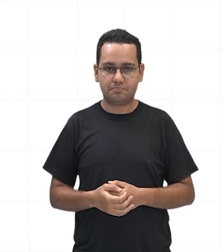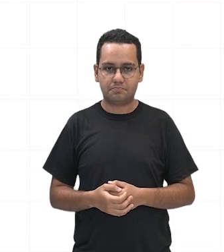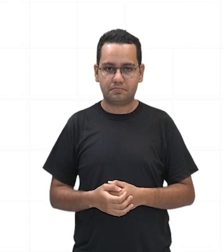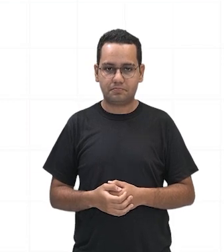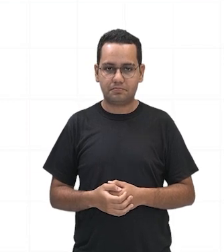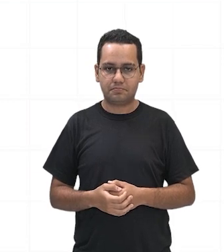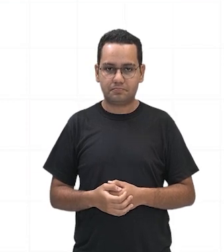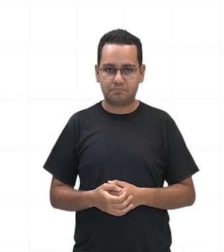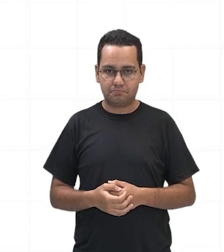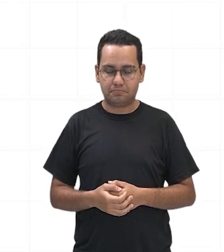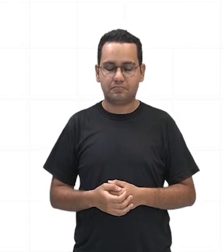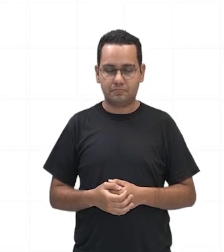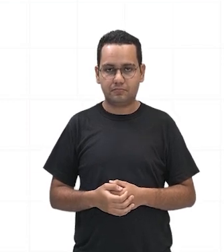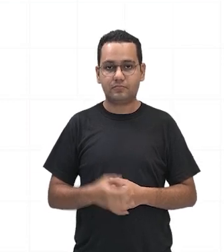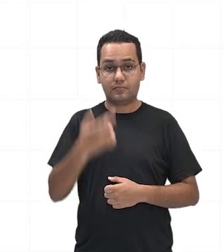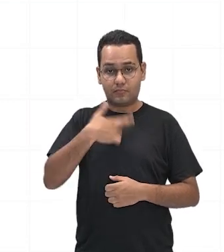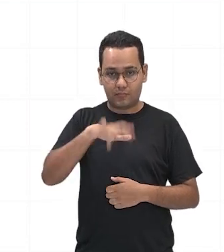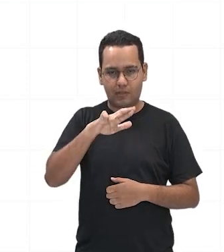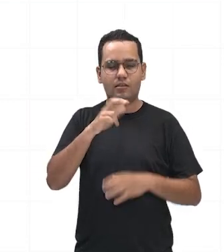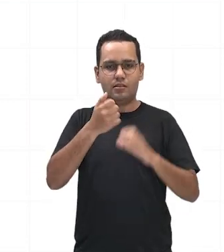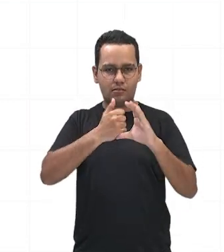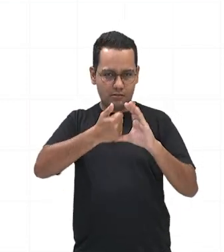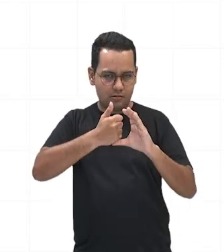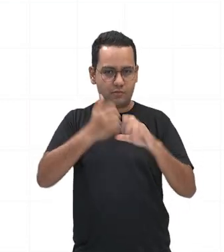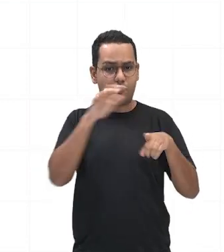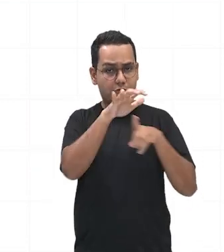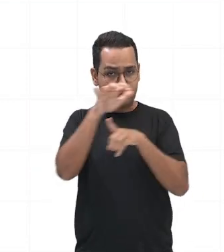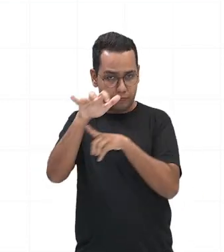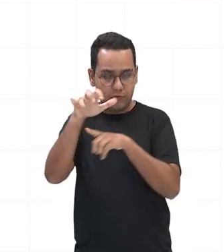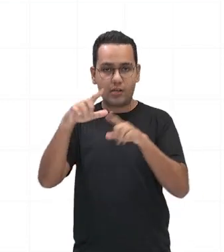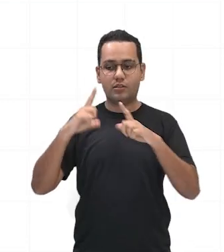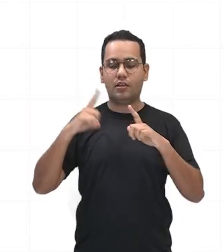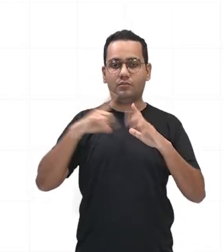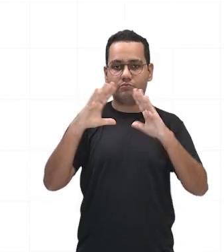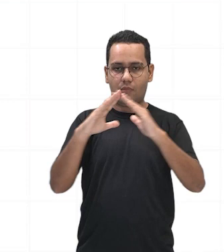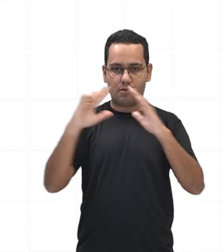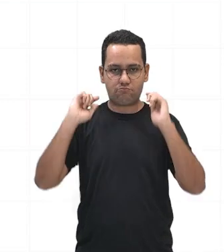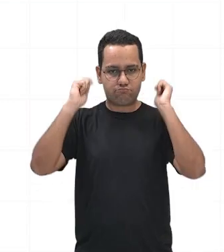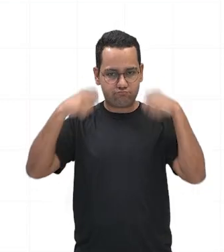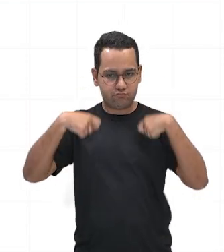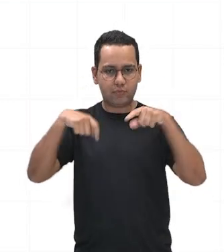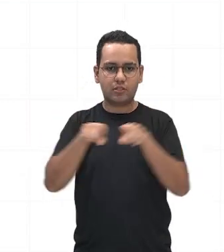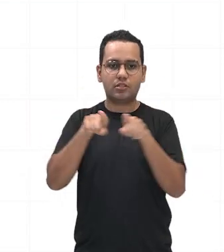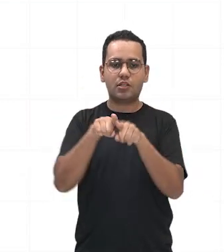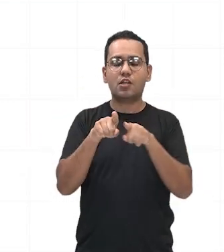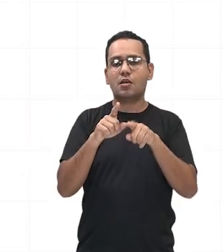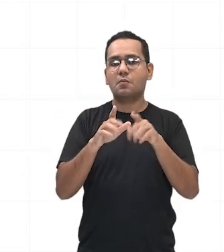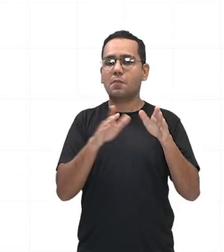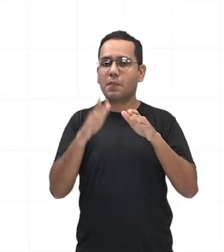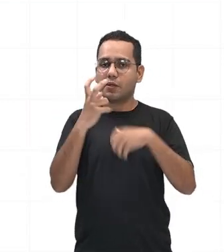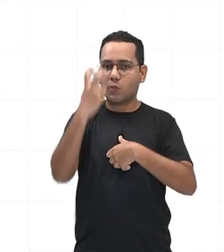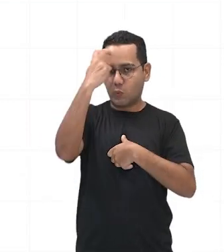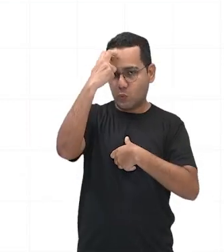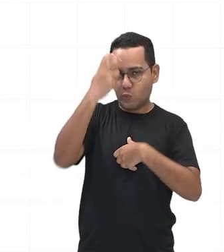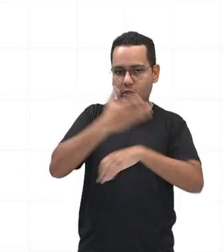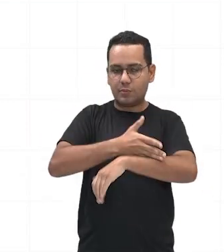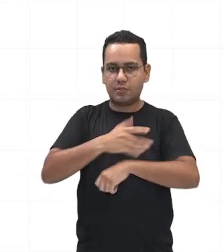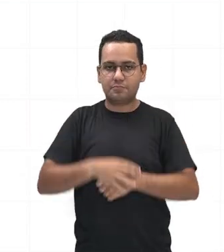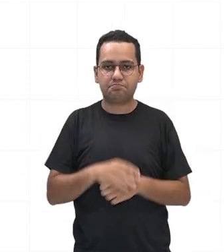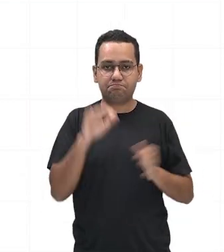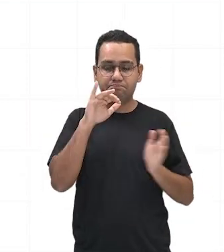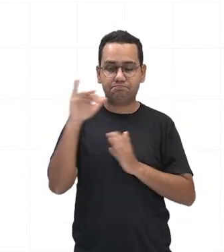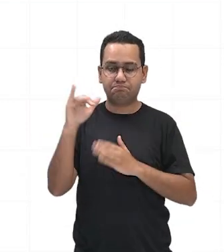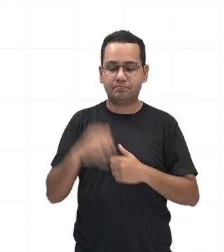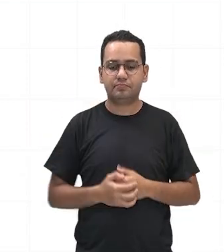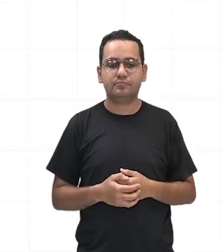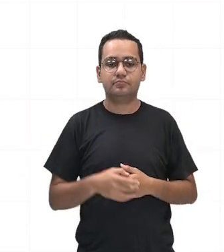conhecimento, o papel da religião cristã, dos mosteiros e da cultura na Idade Média. O nosso detalhamento,